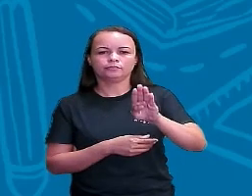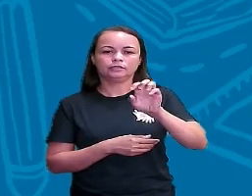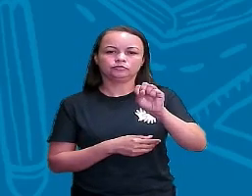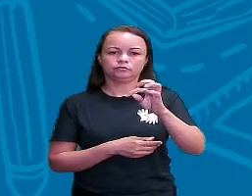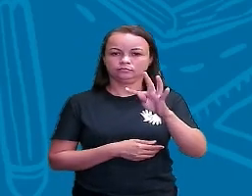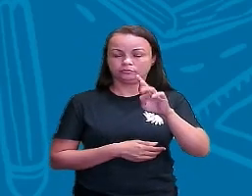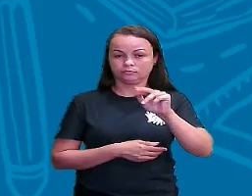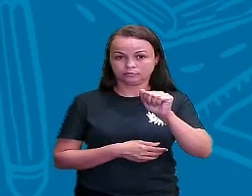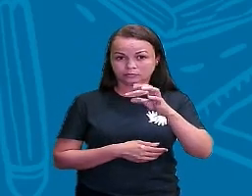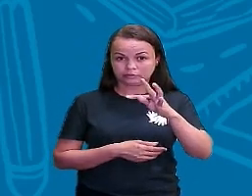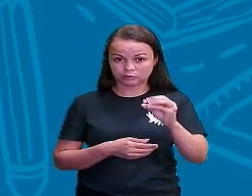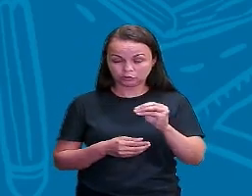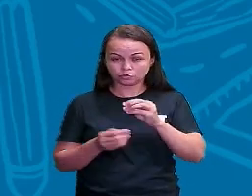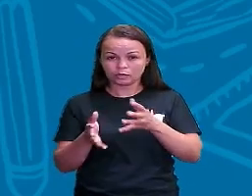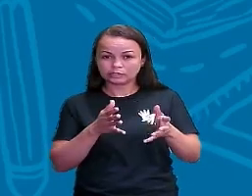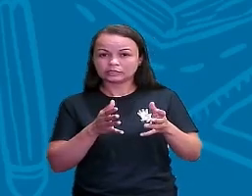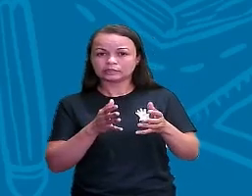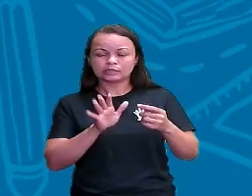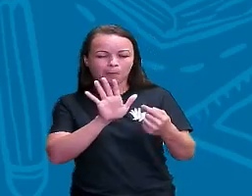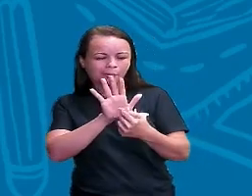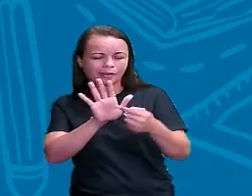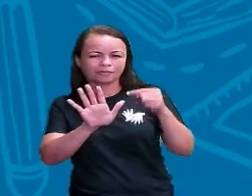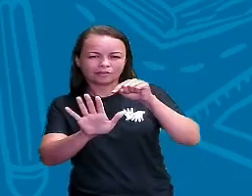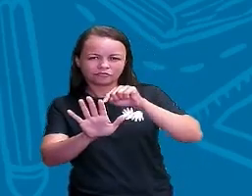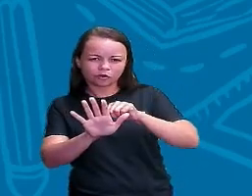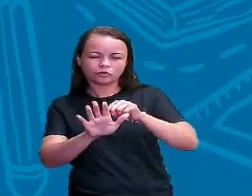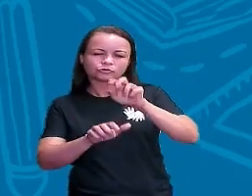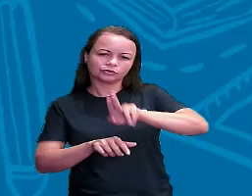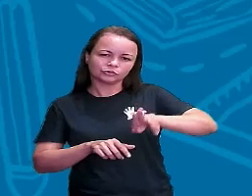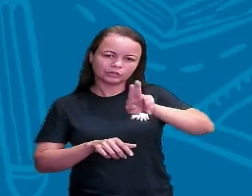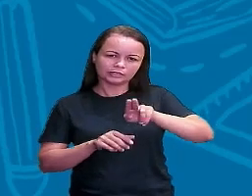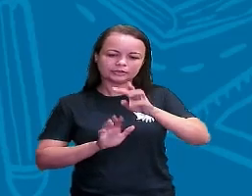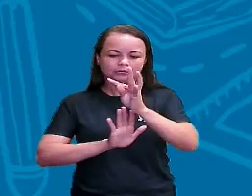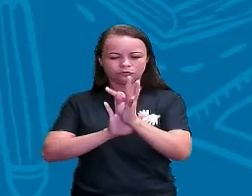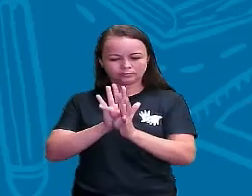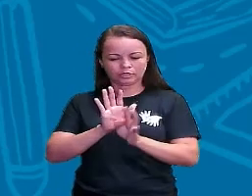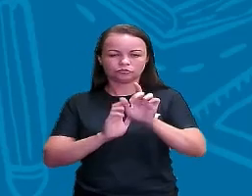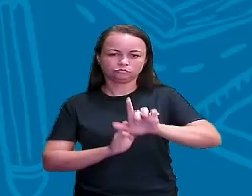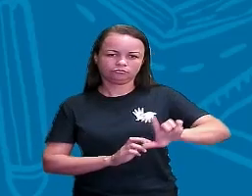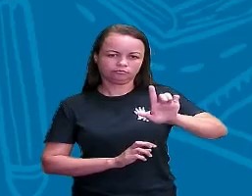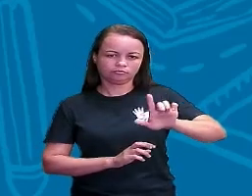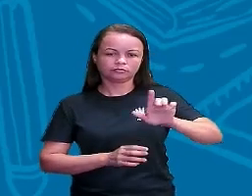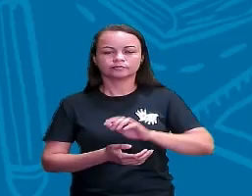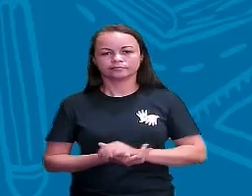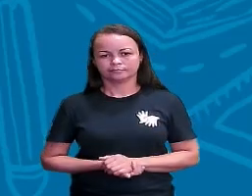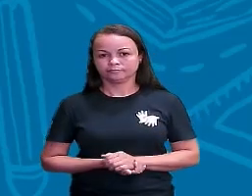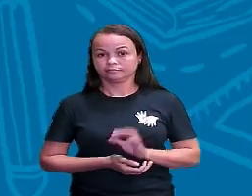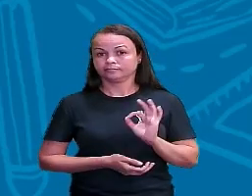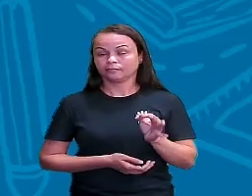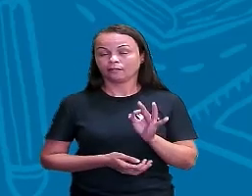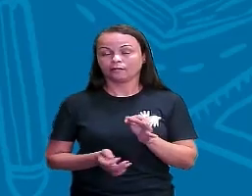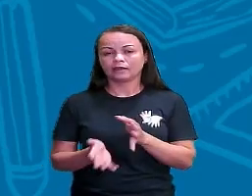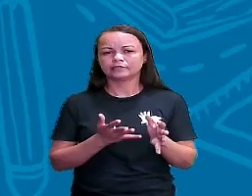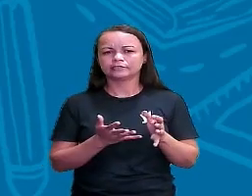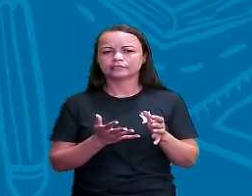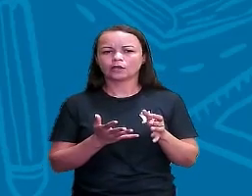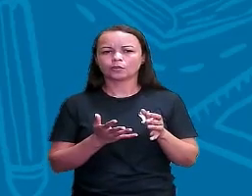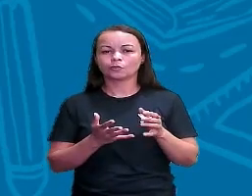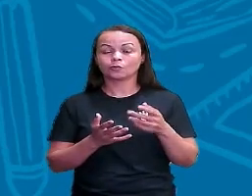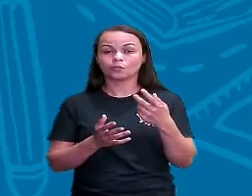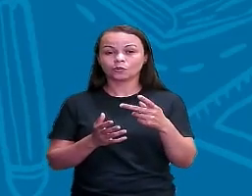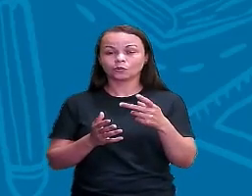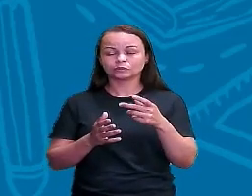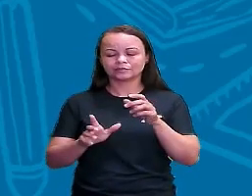sentido figurado, metafórico, utilizado aí nos textos literários, certo? Então, o sentido conotativo é